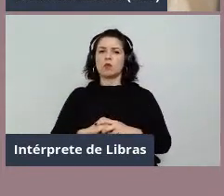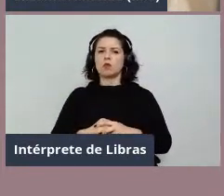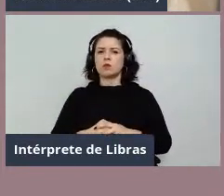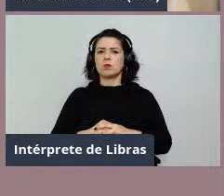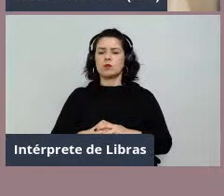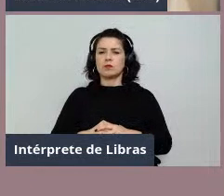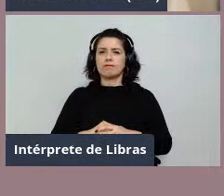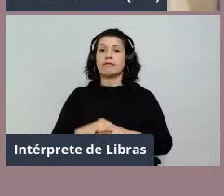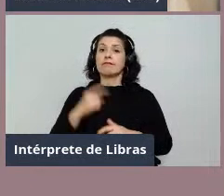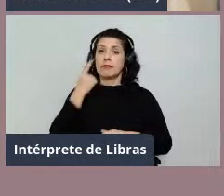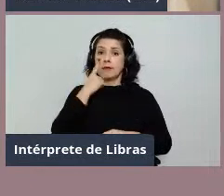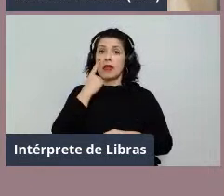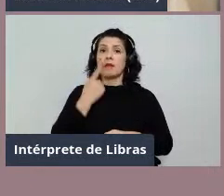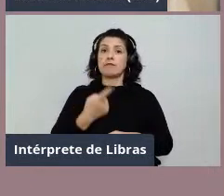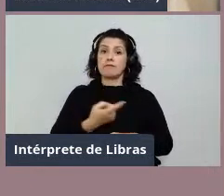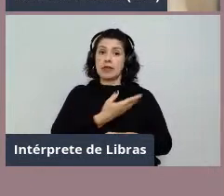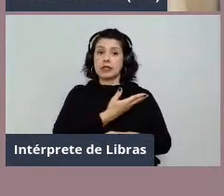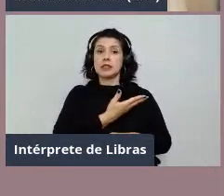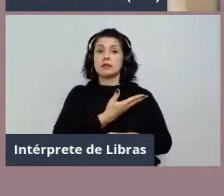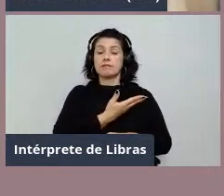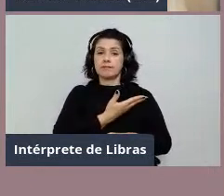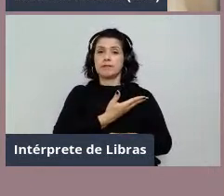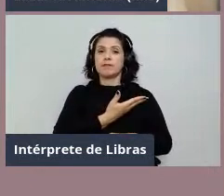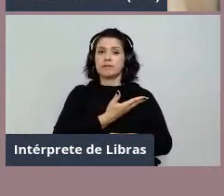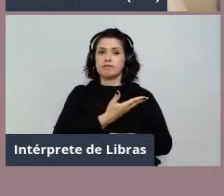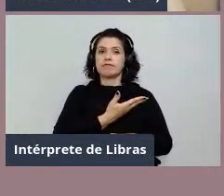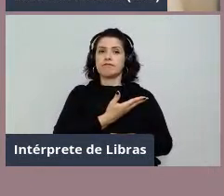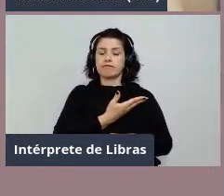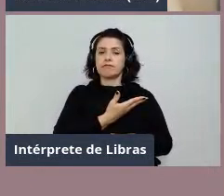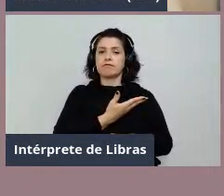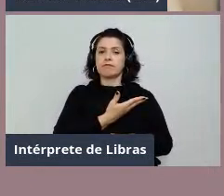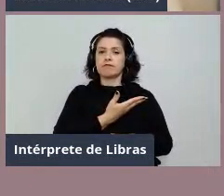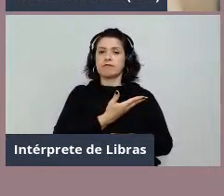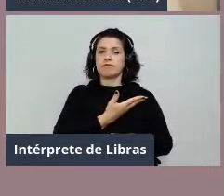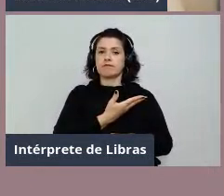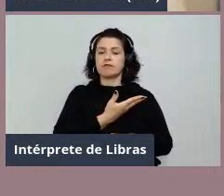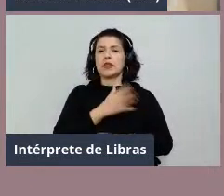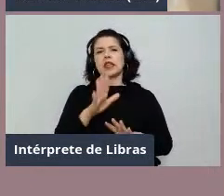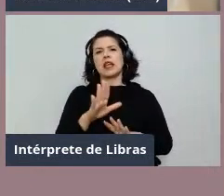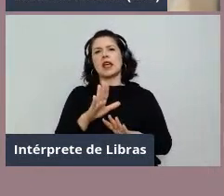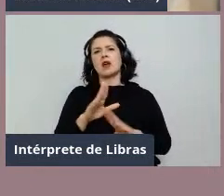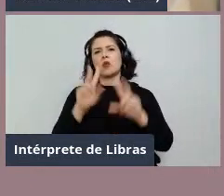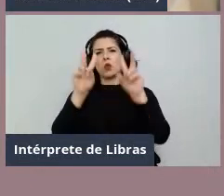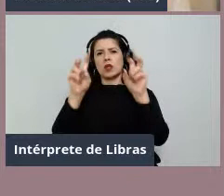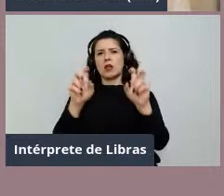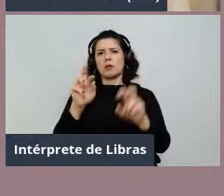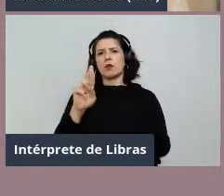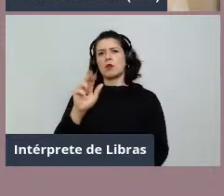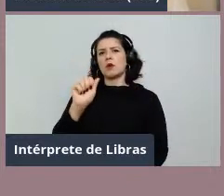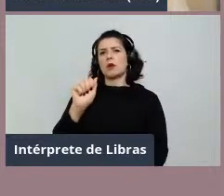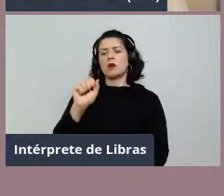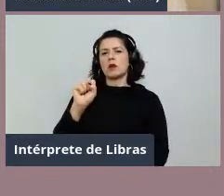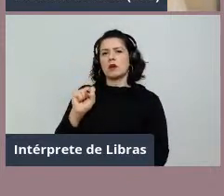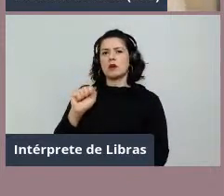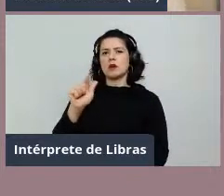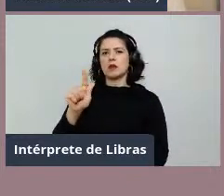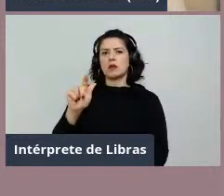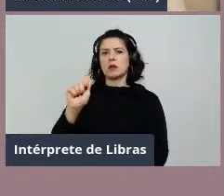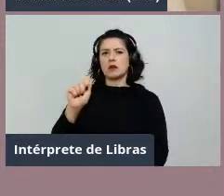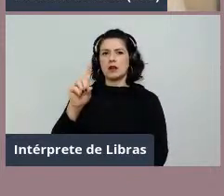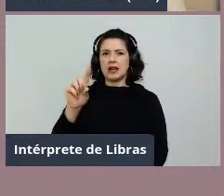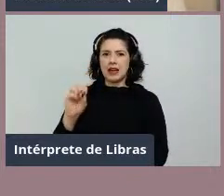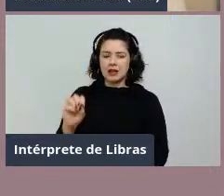é esse, e é um fragmento do campo do rasgado, digamos assim, né? Há muitos